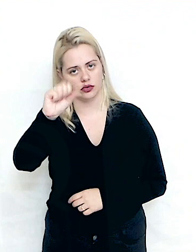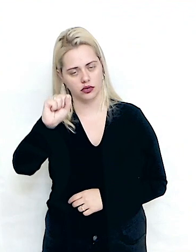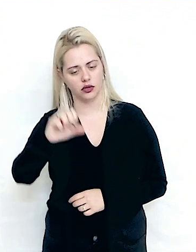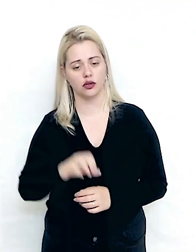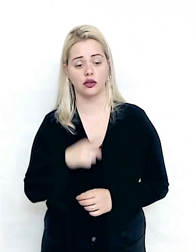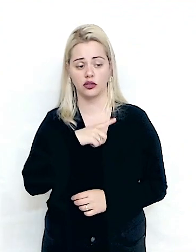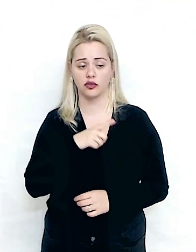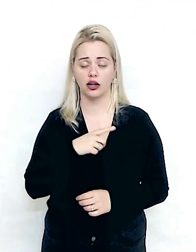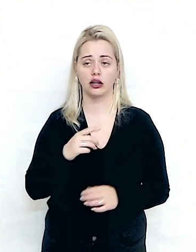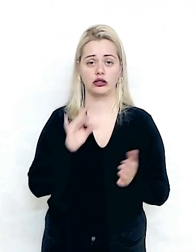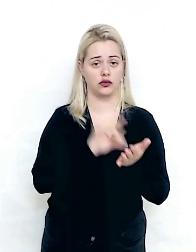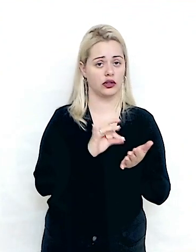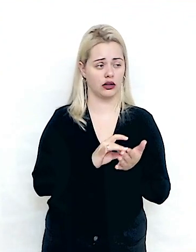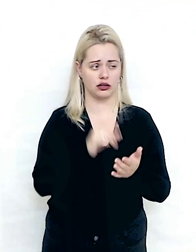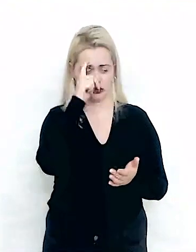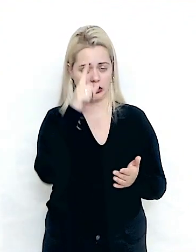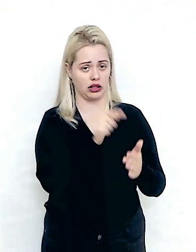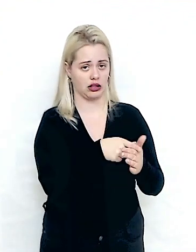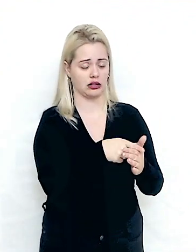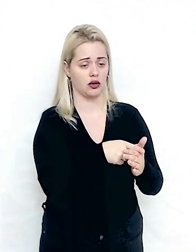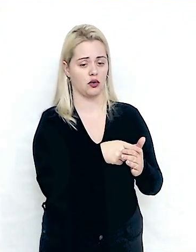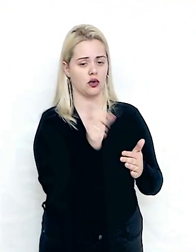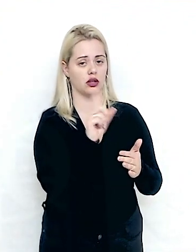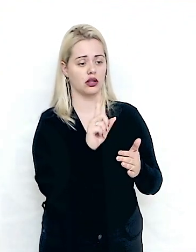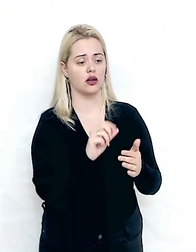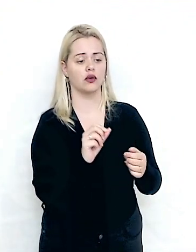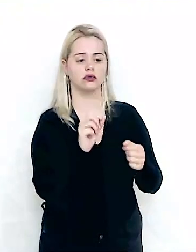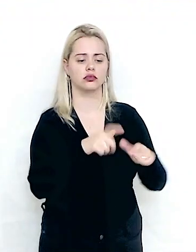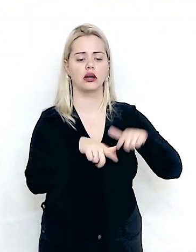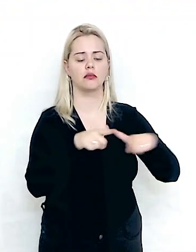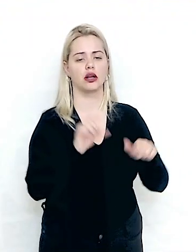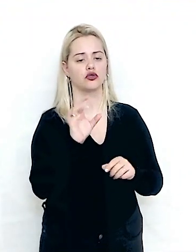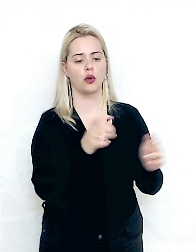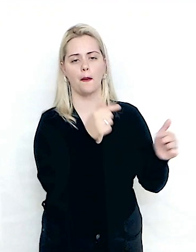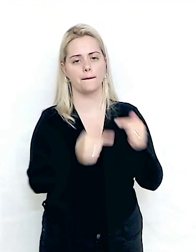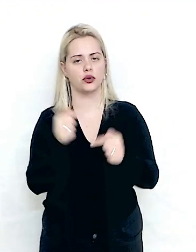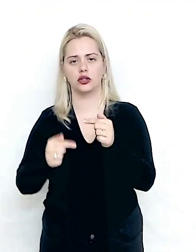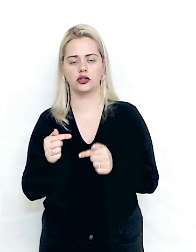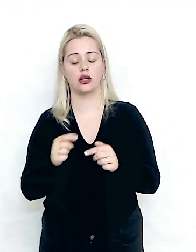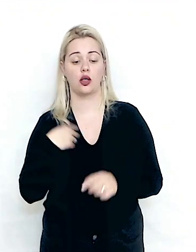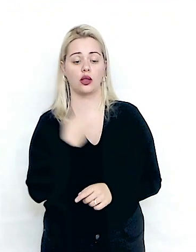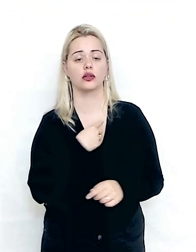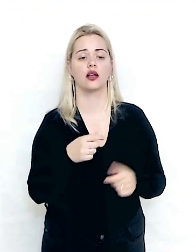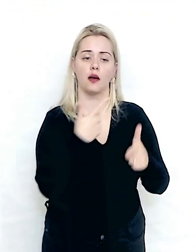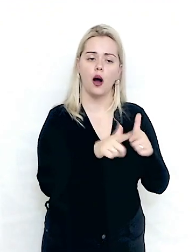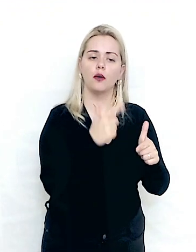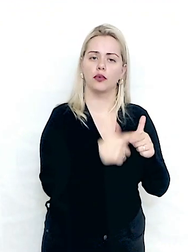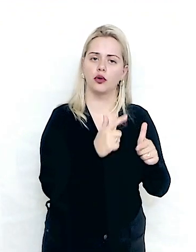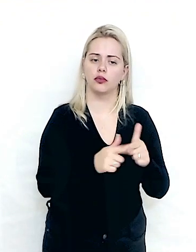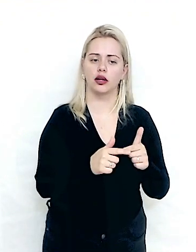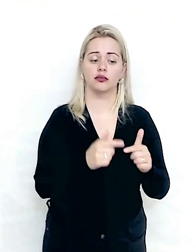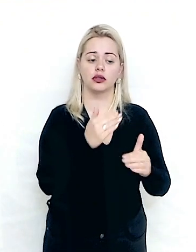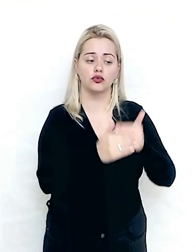maneira intencional, porque nós não vamos tratar apenas de questões de política ou de promoção comercial. Nós vamos tratar dos problemas que surgirem à medida